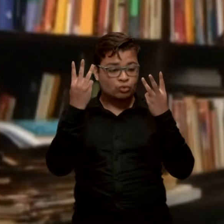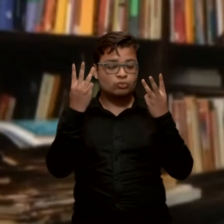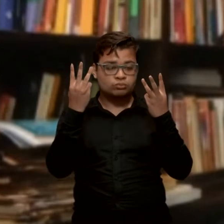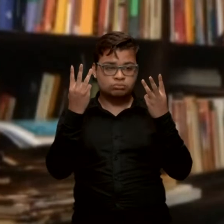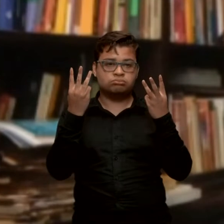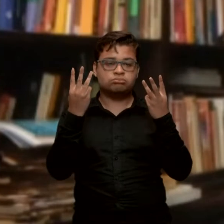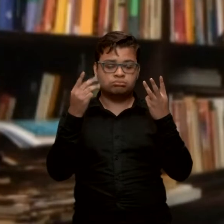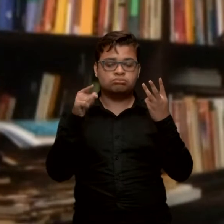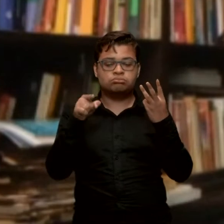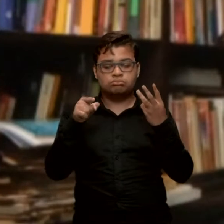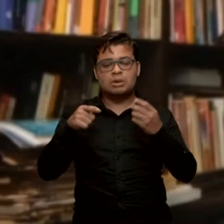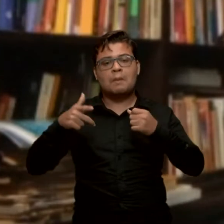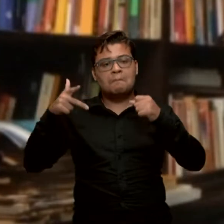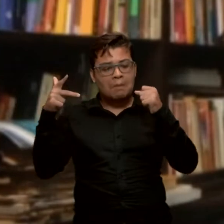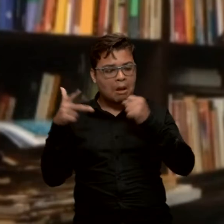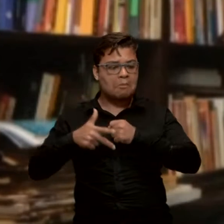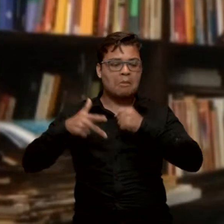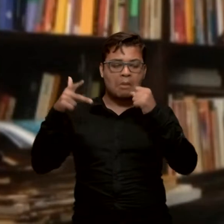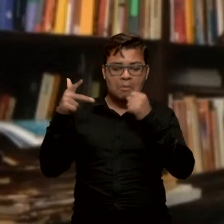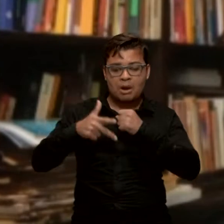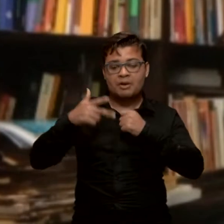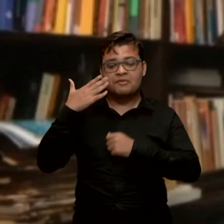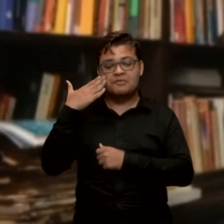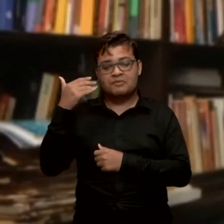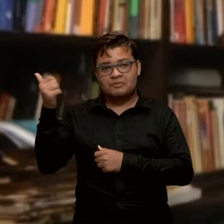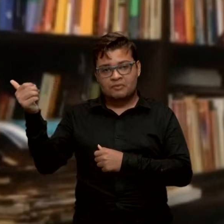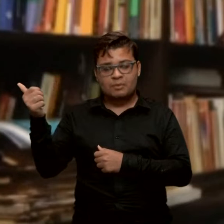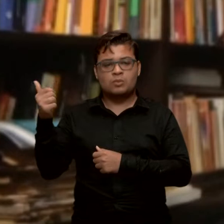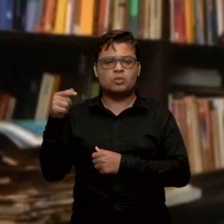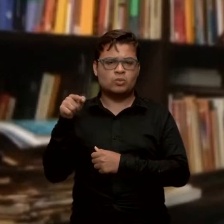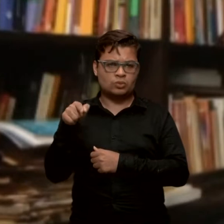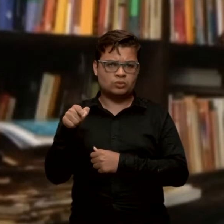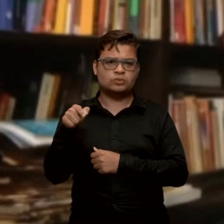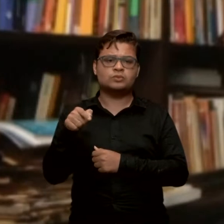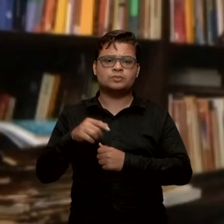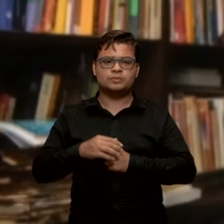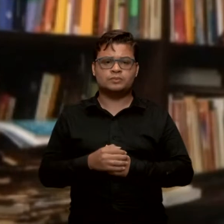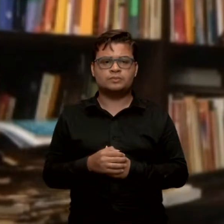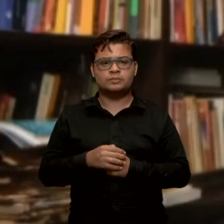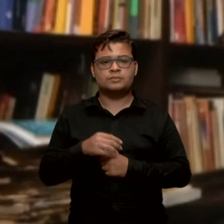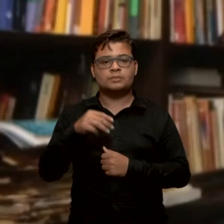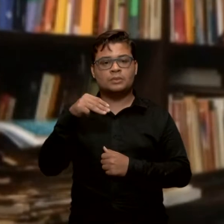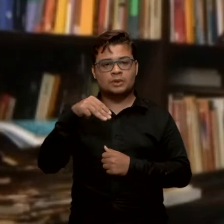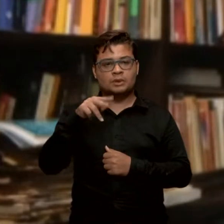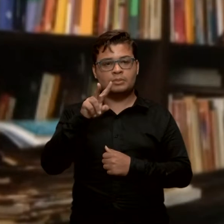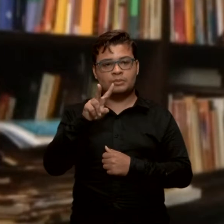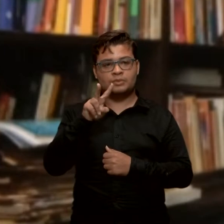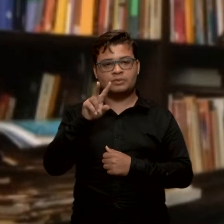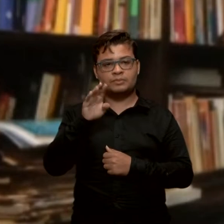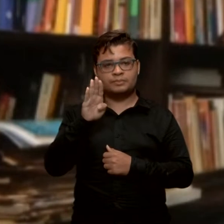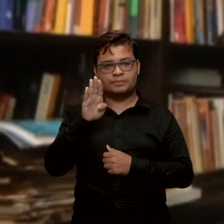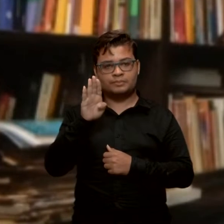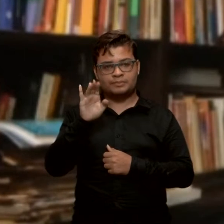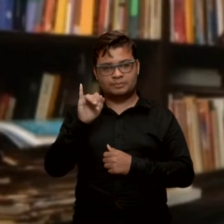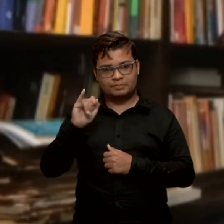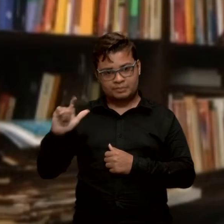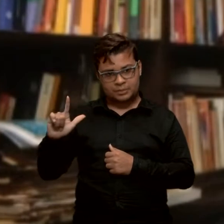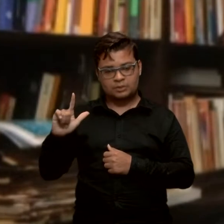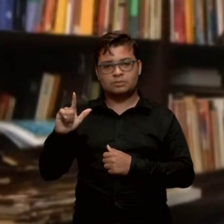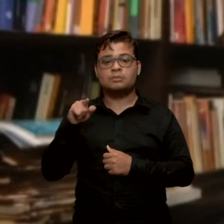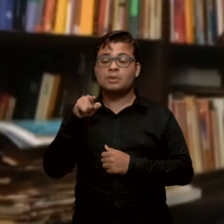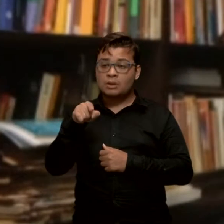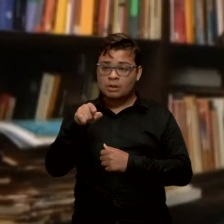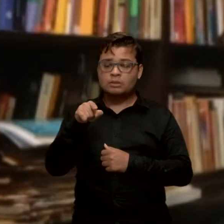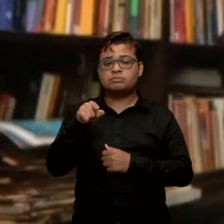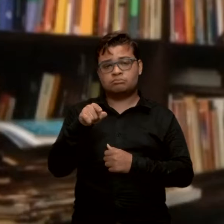de um rapper, inclusive, muito conhecido, que é o MG Bill, e aí, na abertura desse show, vários grupos de Goiânia se